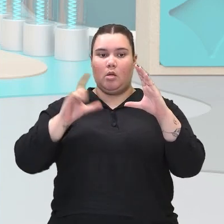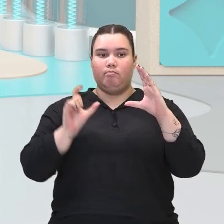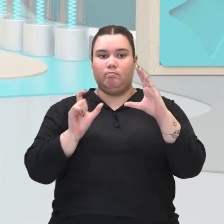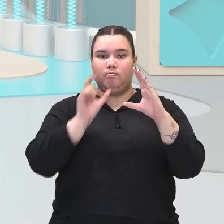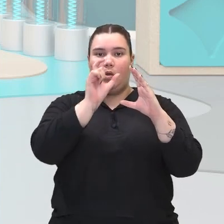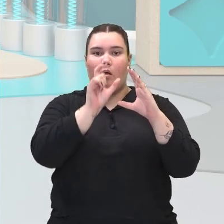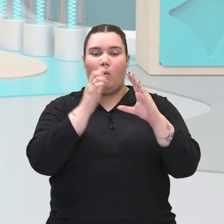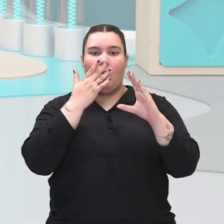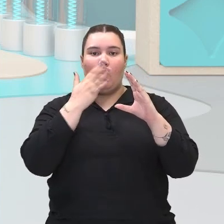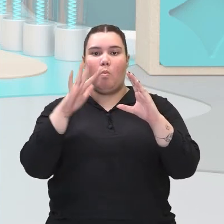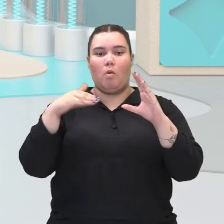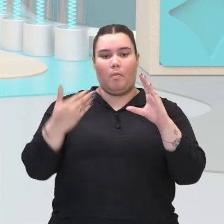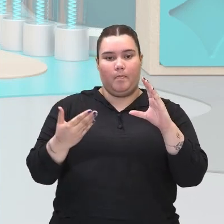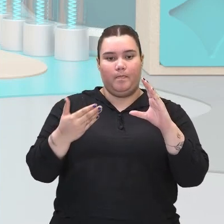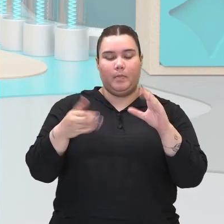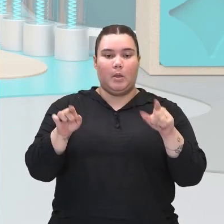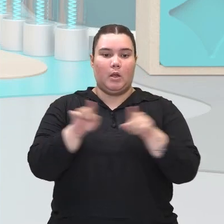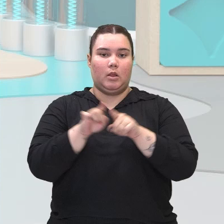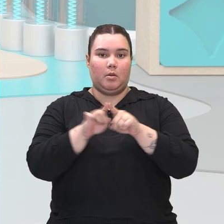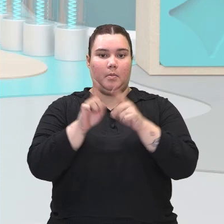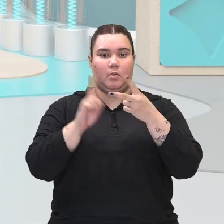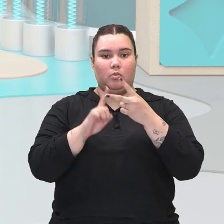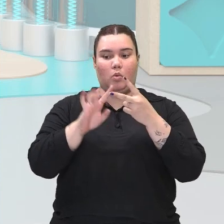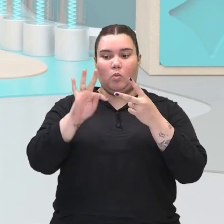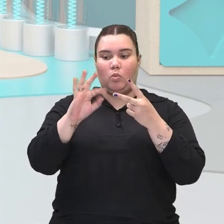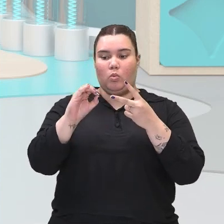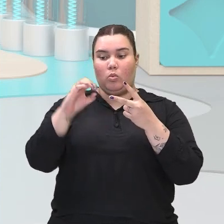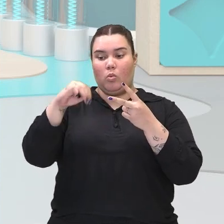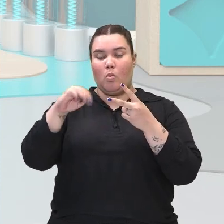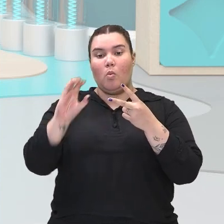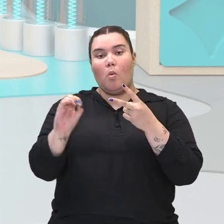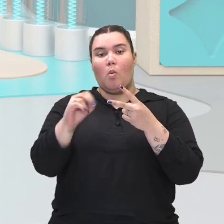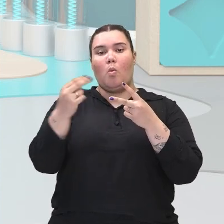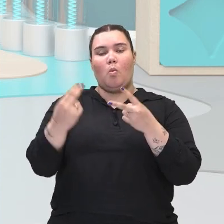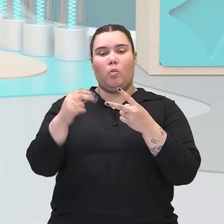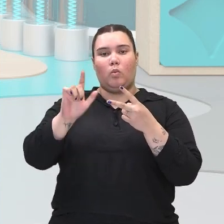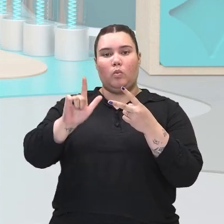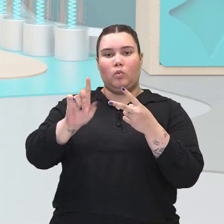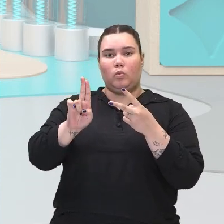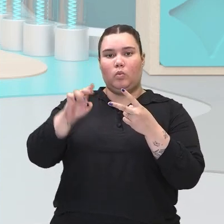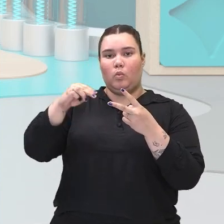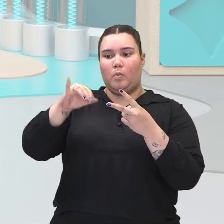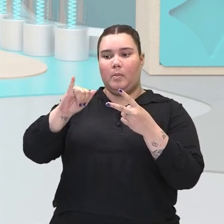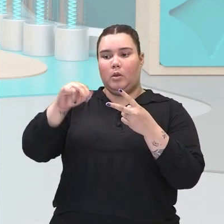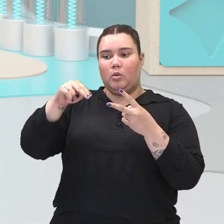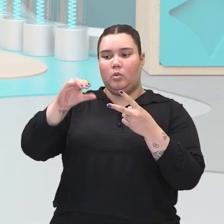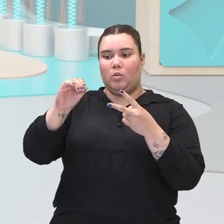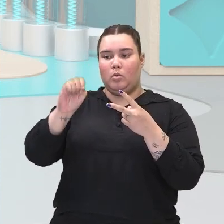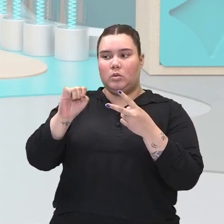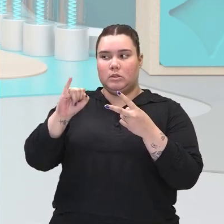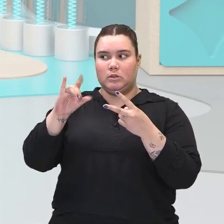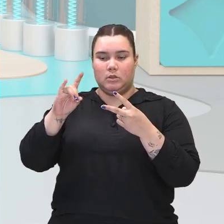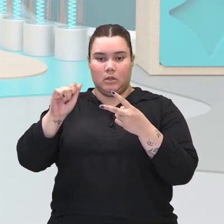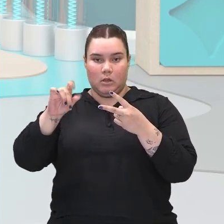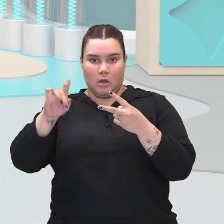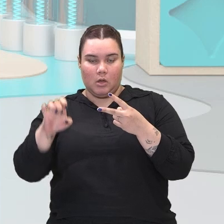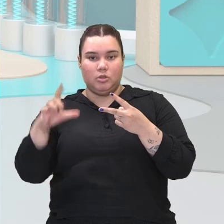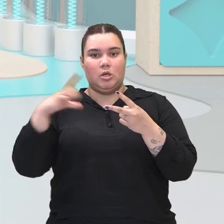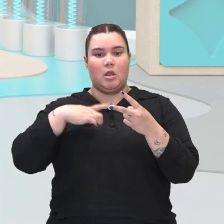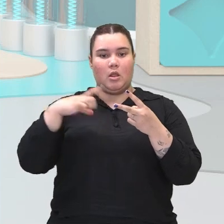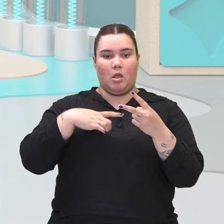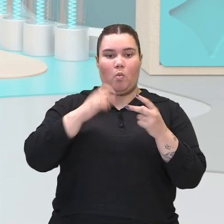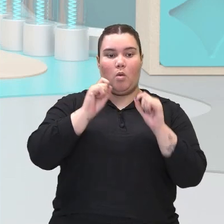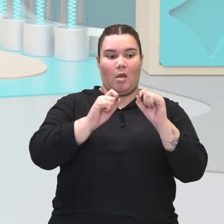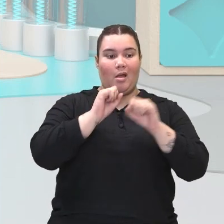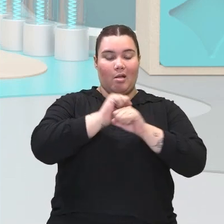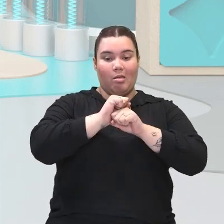E temos a questão do tom ou luminosidade, que vai trazer a variação entre o claro e o